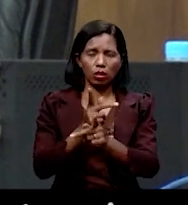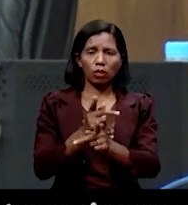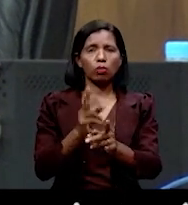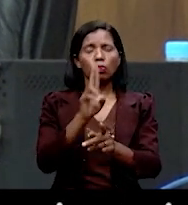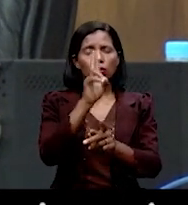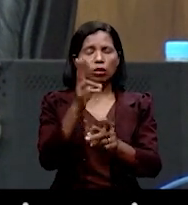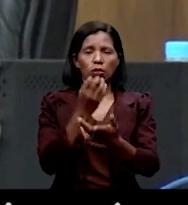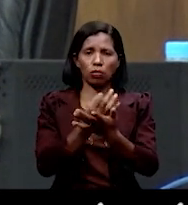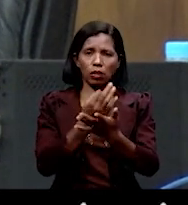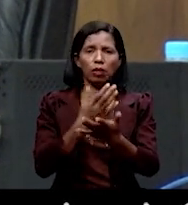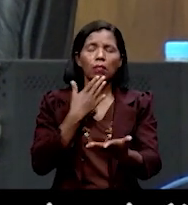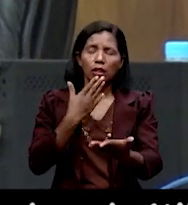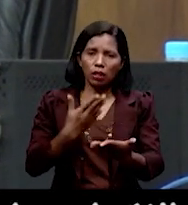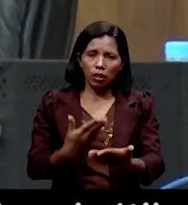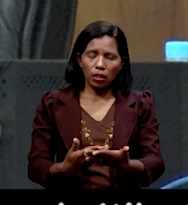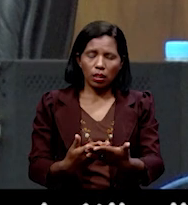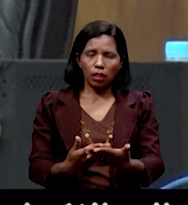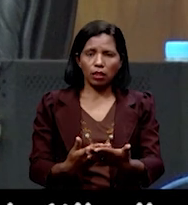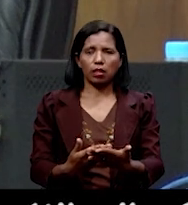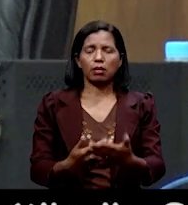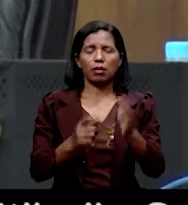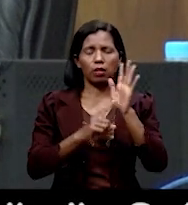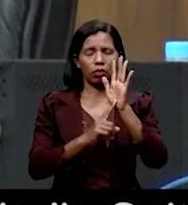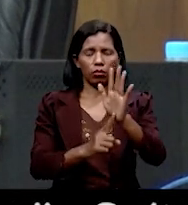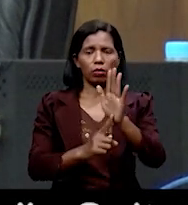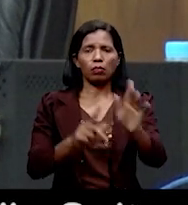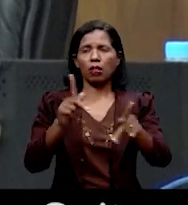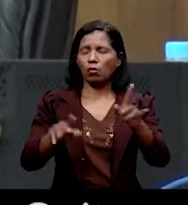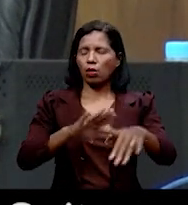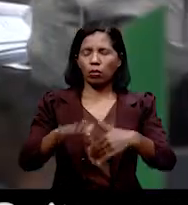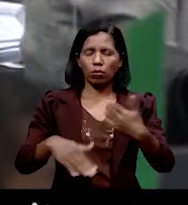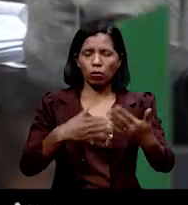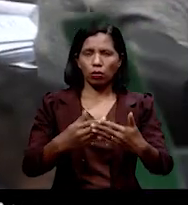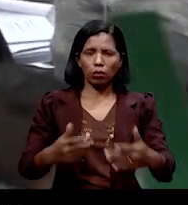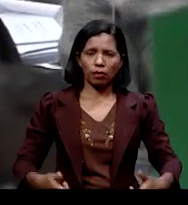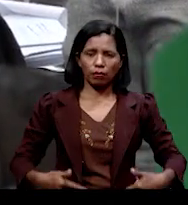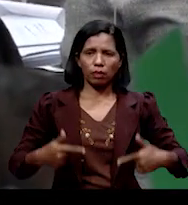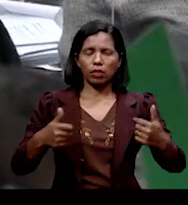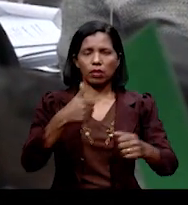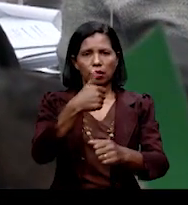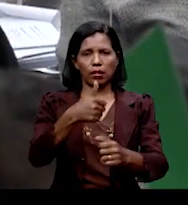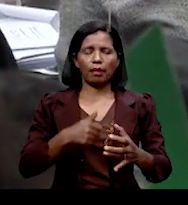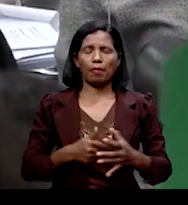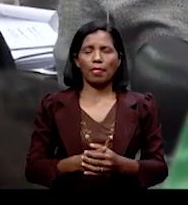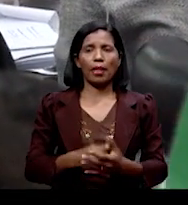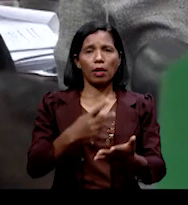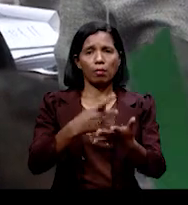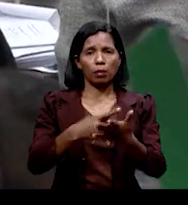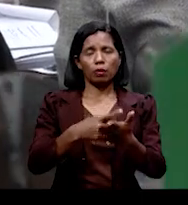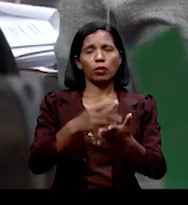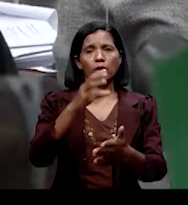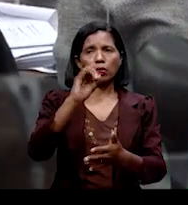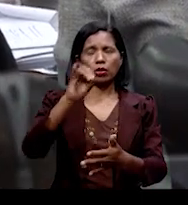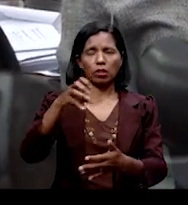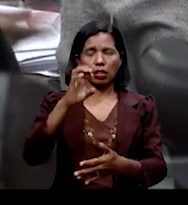nebe eficiente, eficaz, no efetivo ba povo toma que memórias dia. Proposta orçamento geral estado tinen rihun rua rua